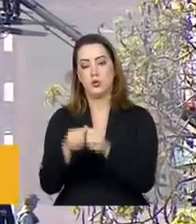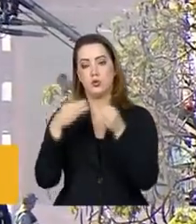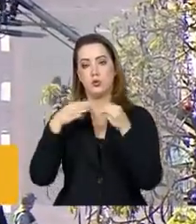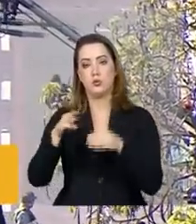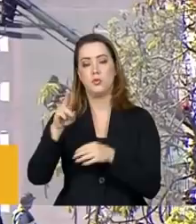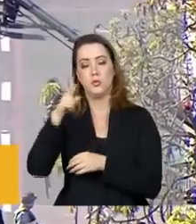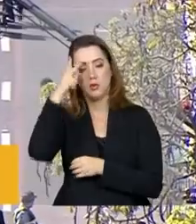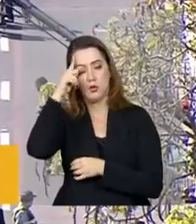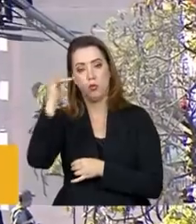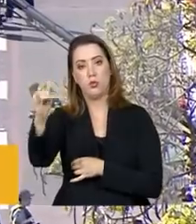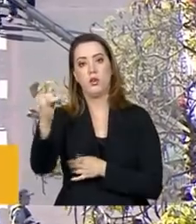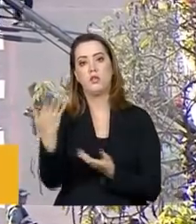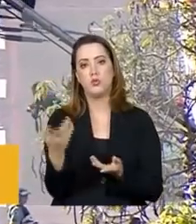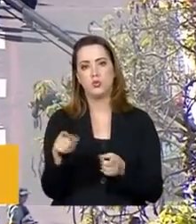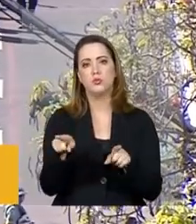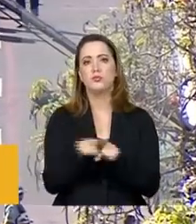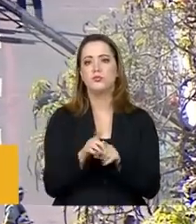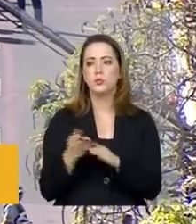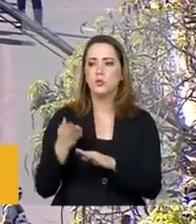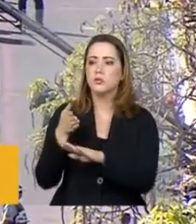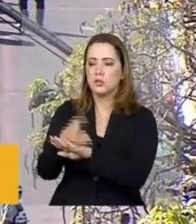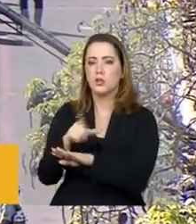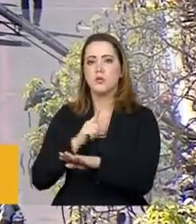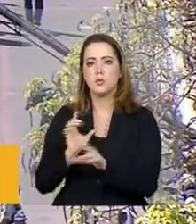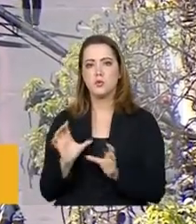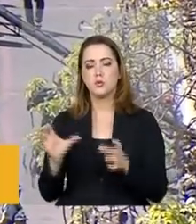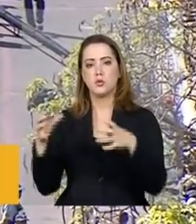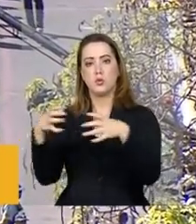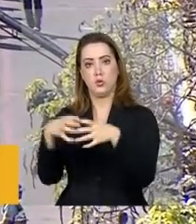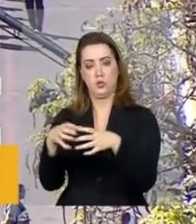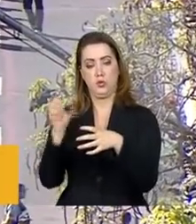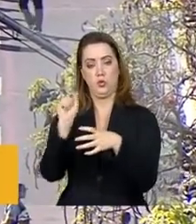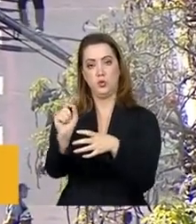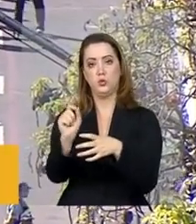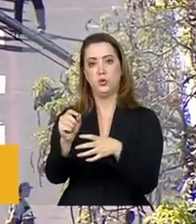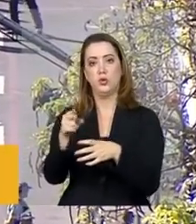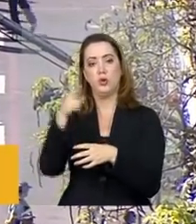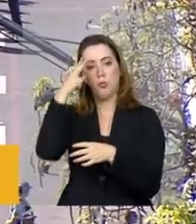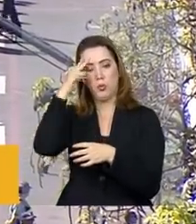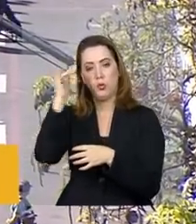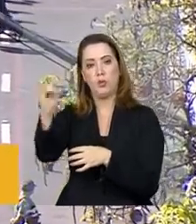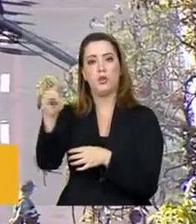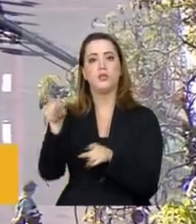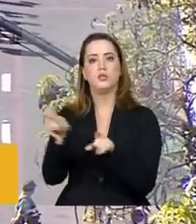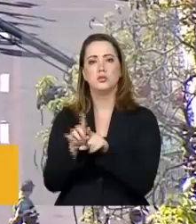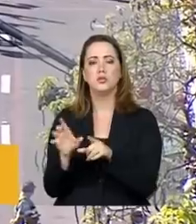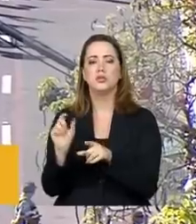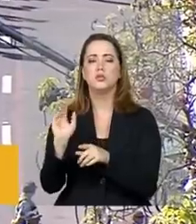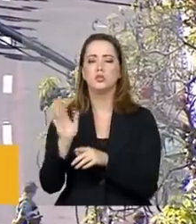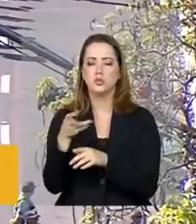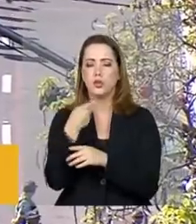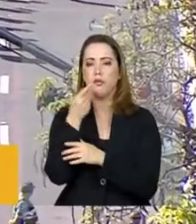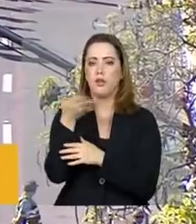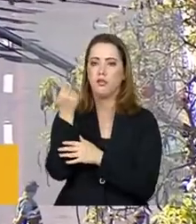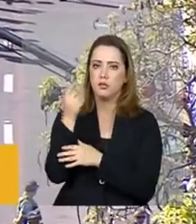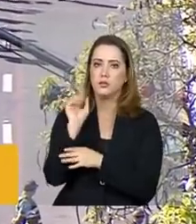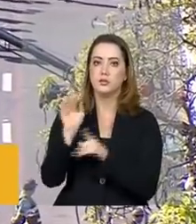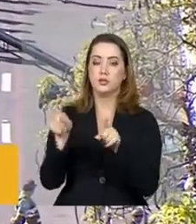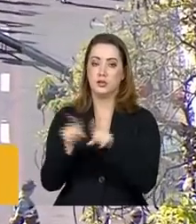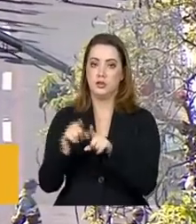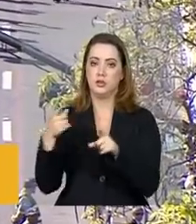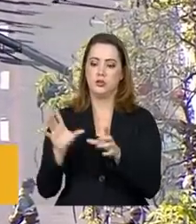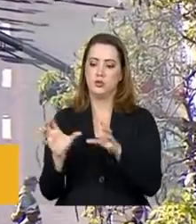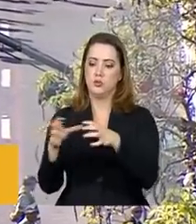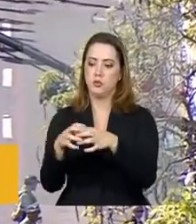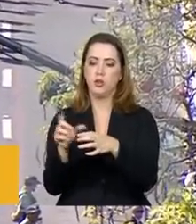Sim. Nós temos fuzileiros no Haiti, né, compondo a Brabat, já citada pelo coronel, e nós temos também